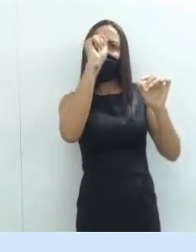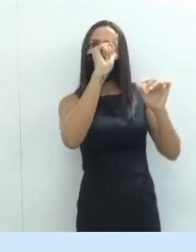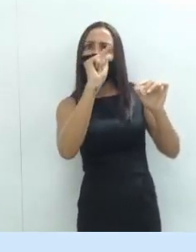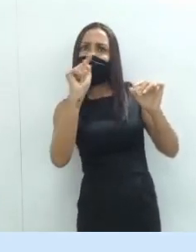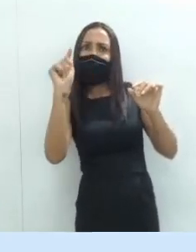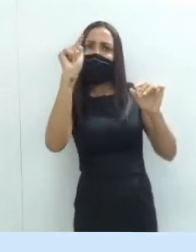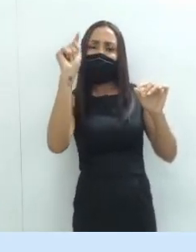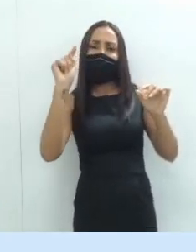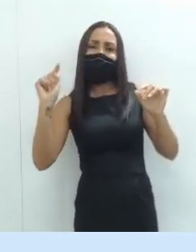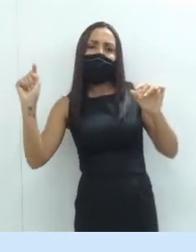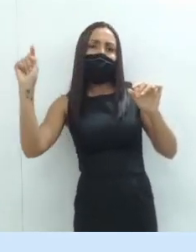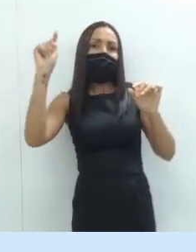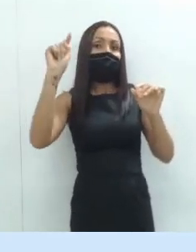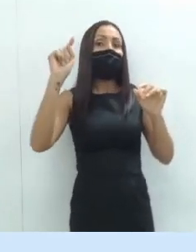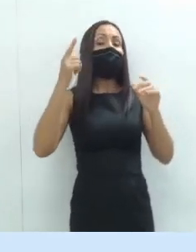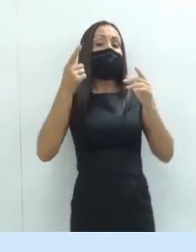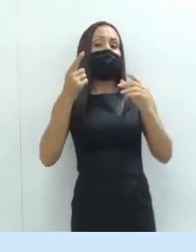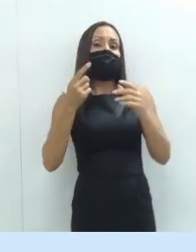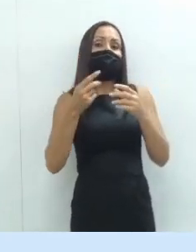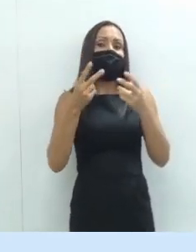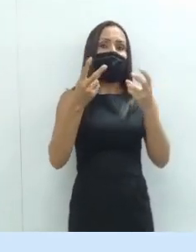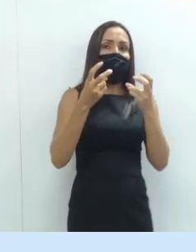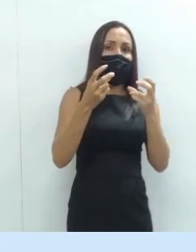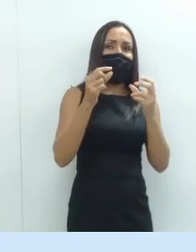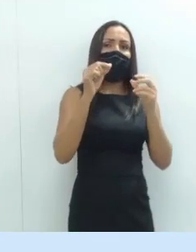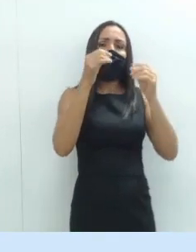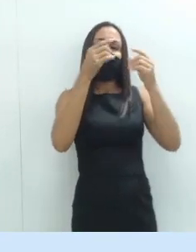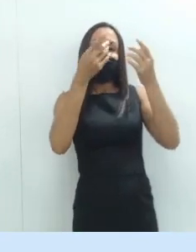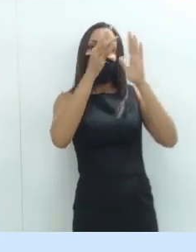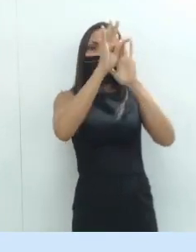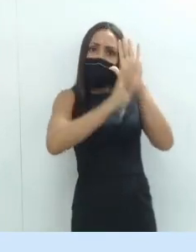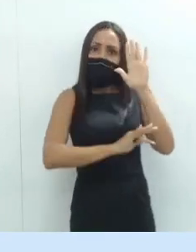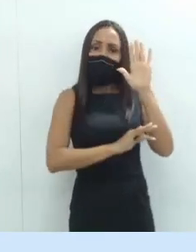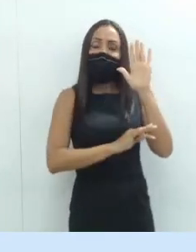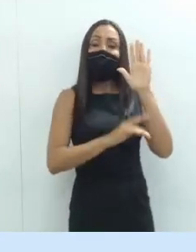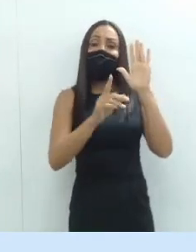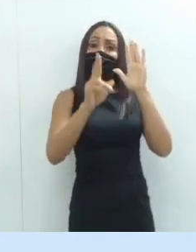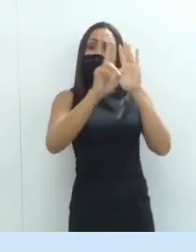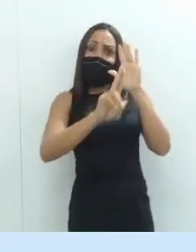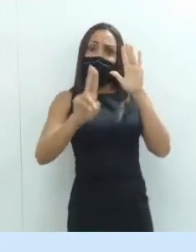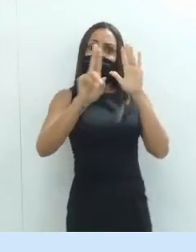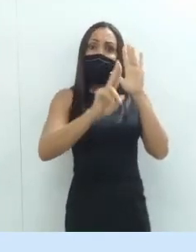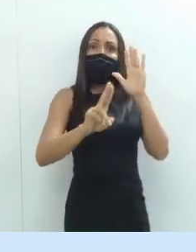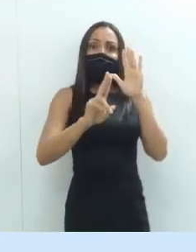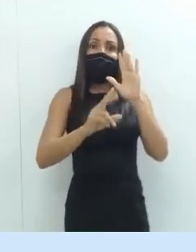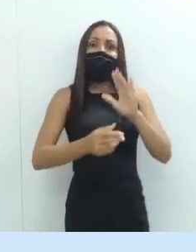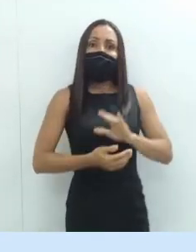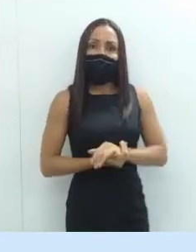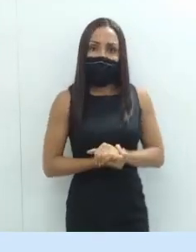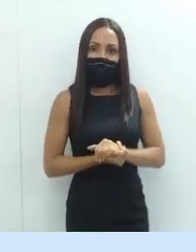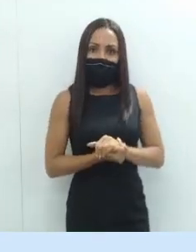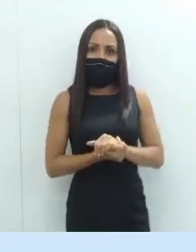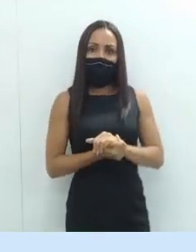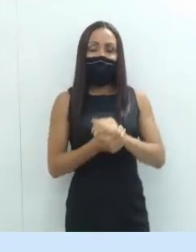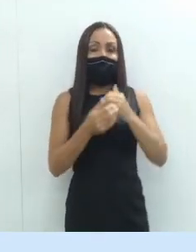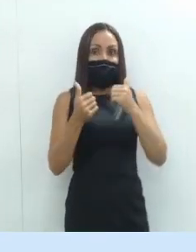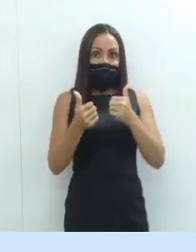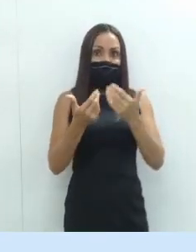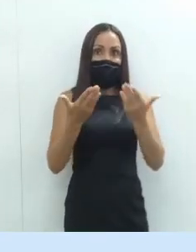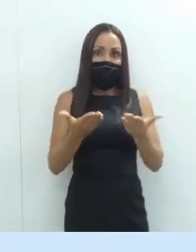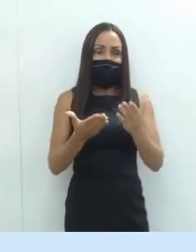suas observações e você vai marcando ali no texto aquilo que você vai utilizar em sua síntese,